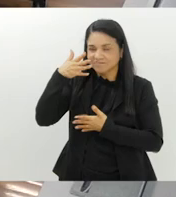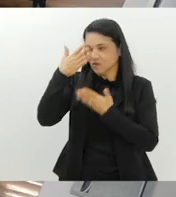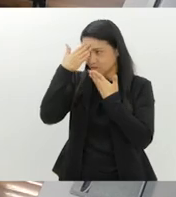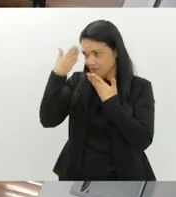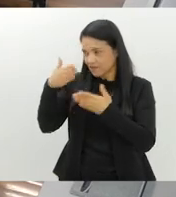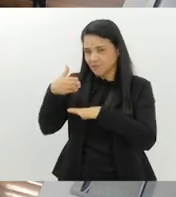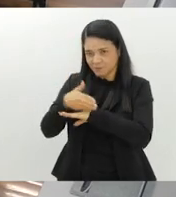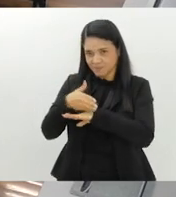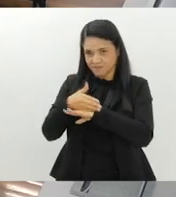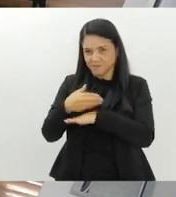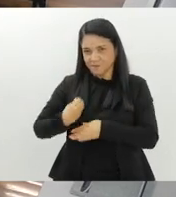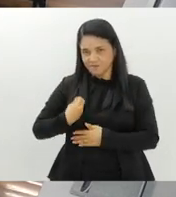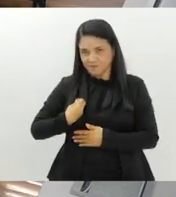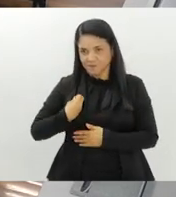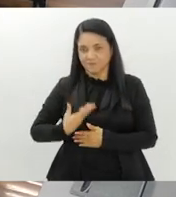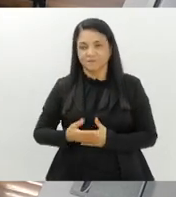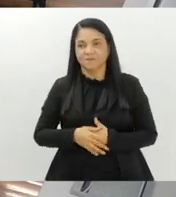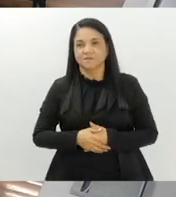presença.